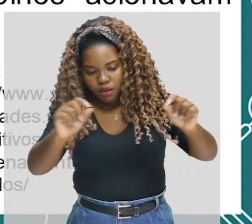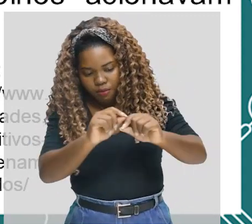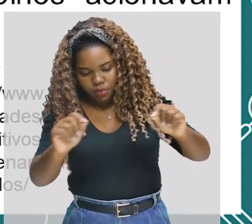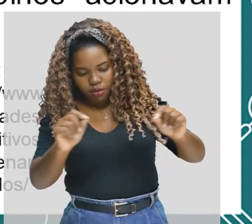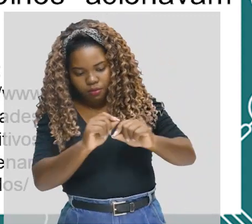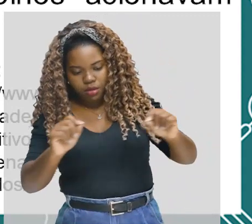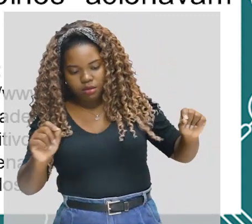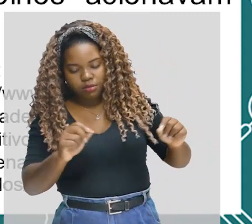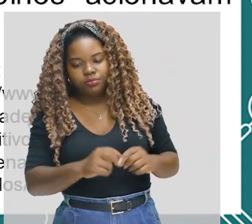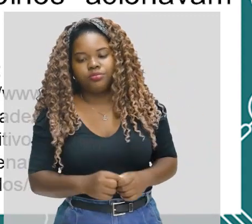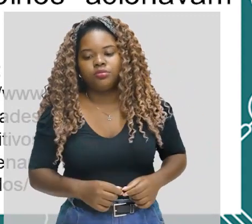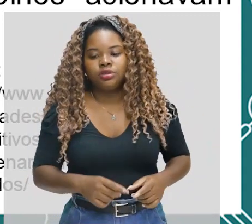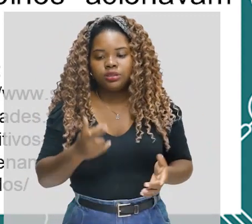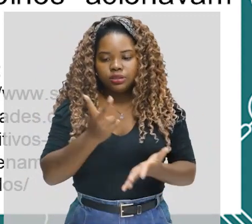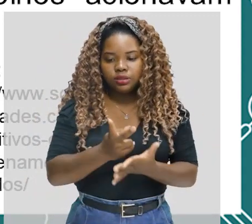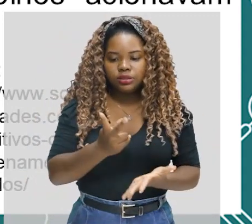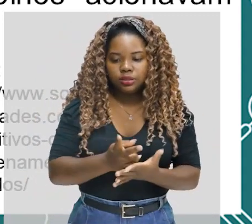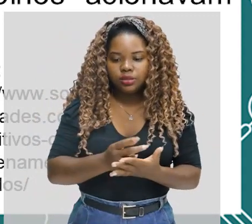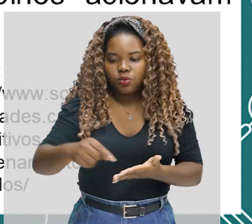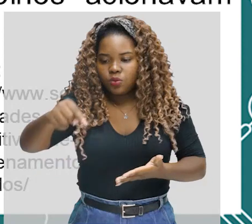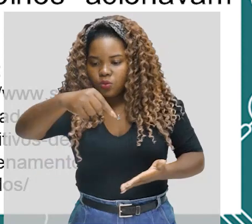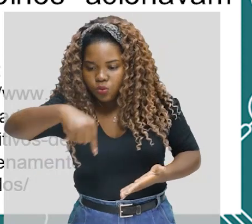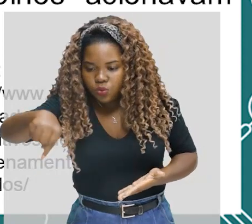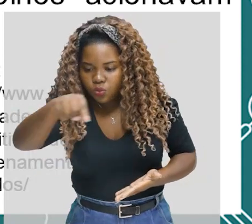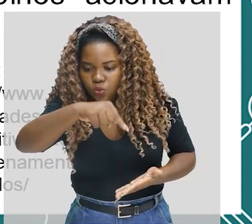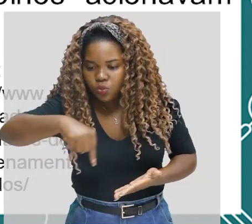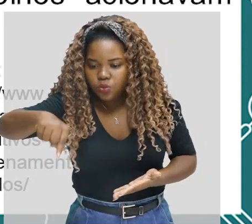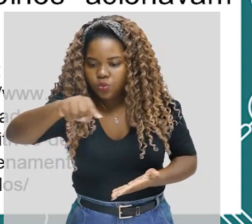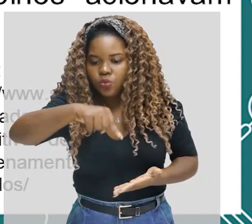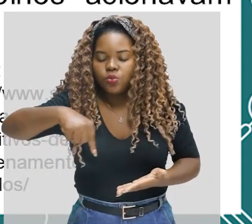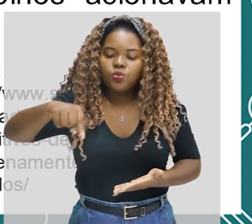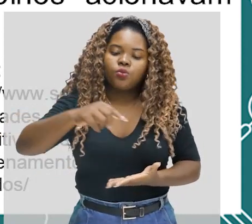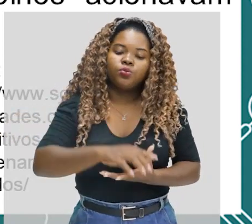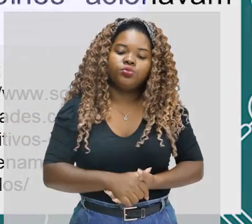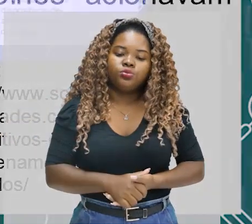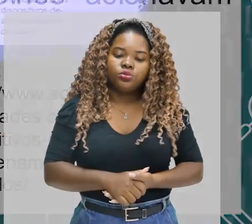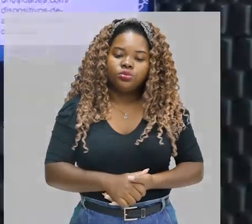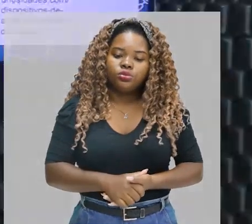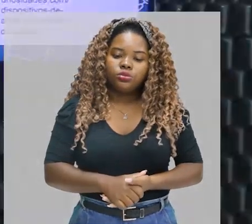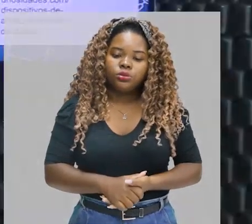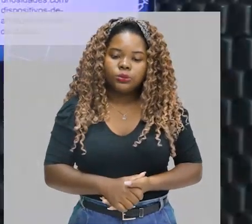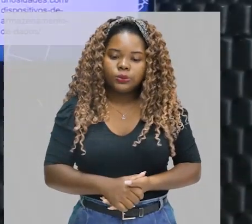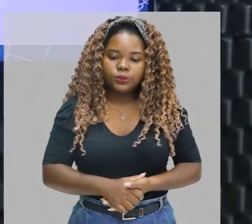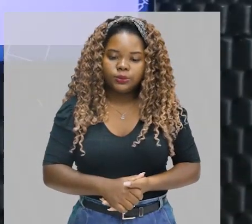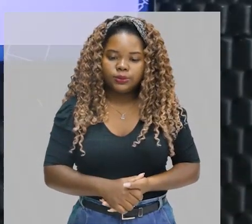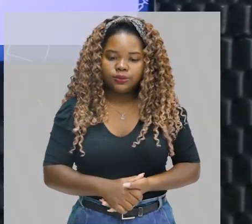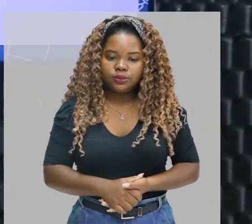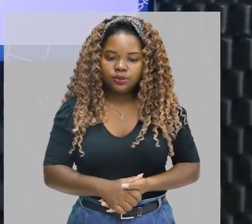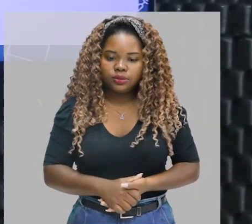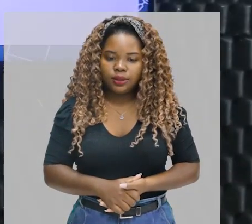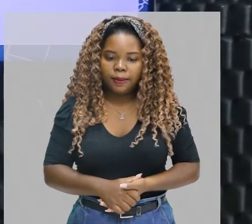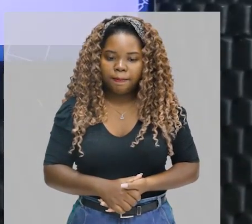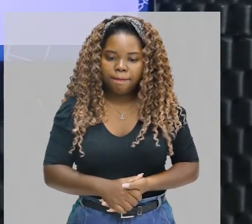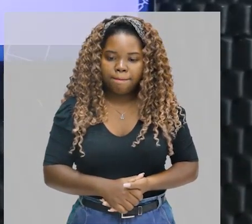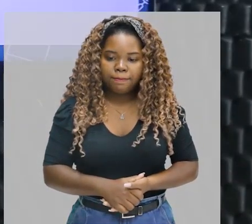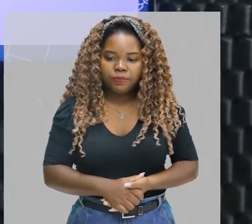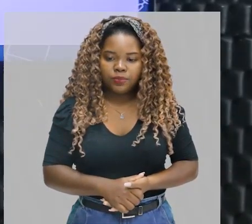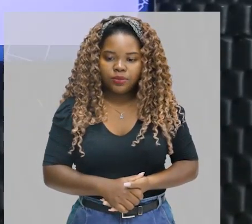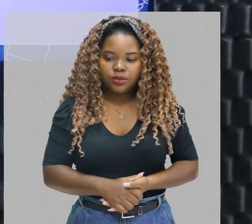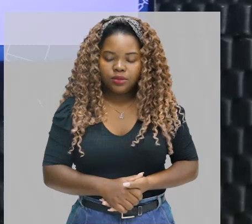certo? Então no momento que ele gira, esses pinos tocam nas palhetas e aí nós temos a geração de som, ok?